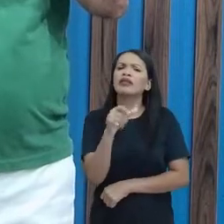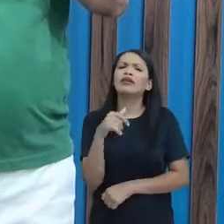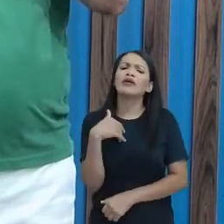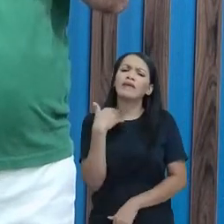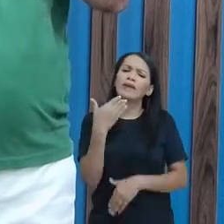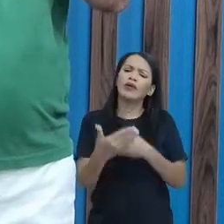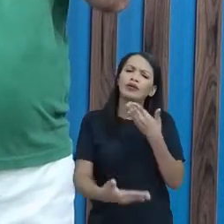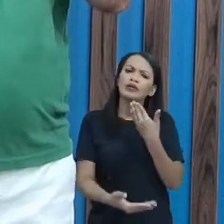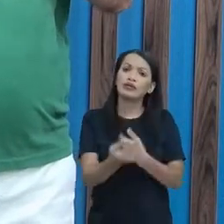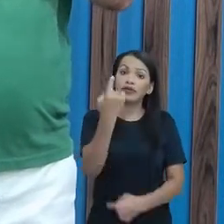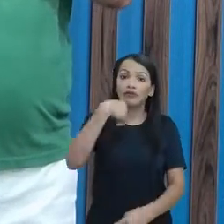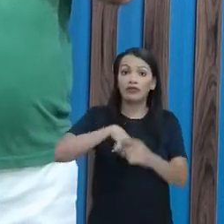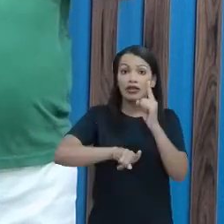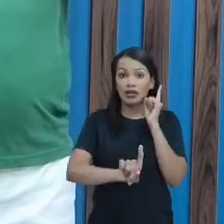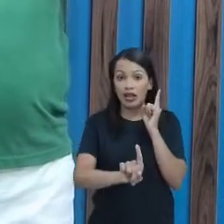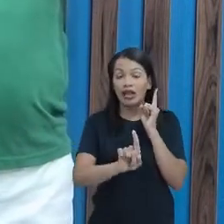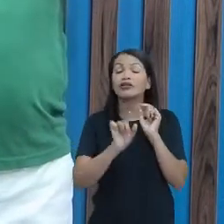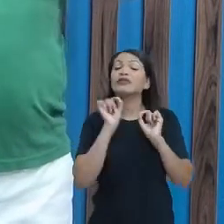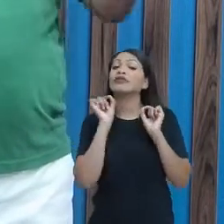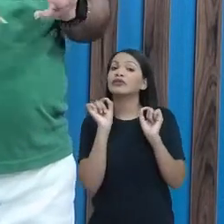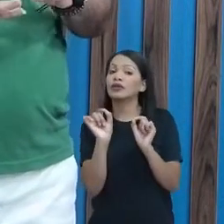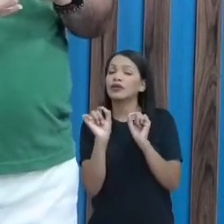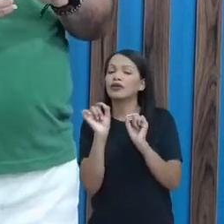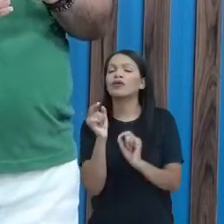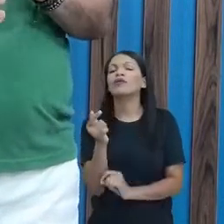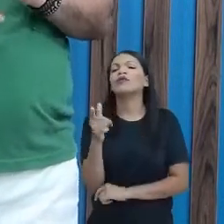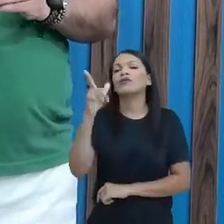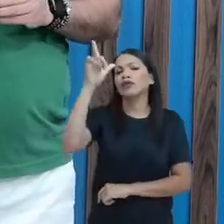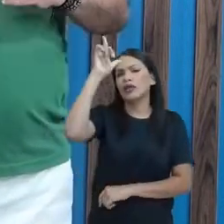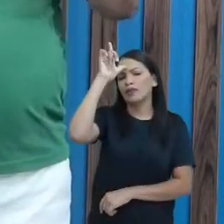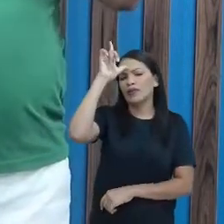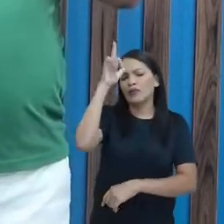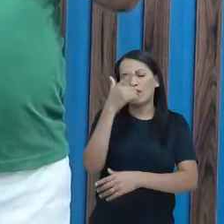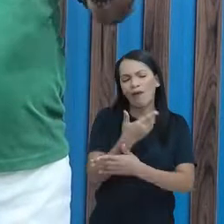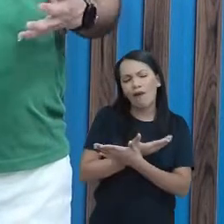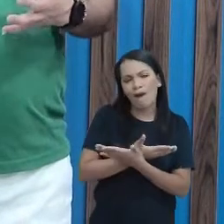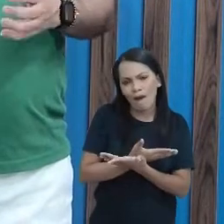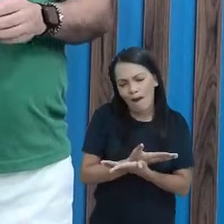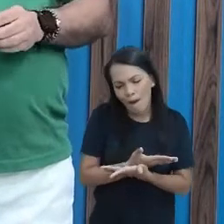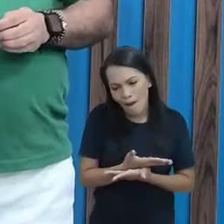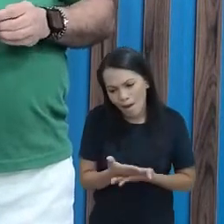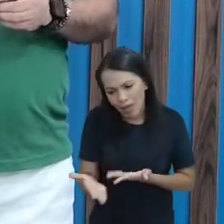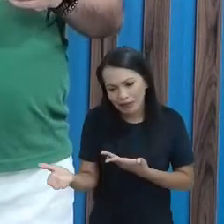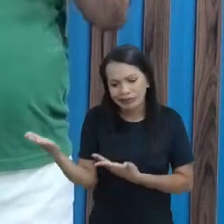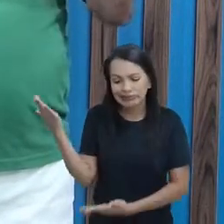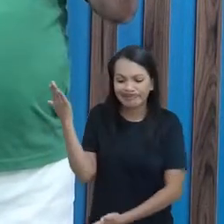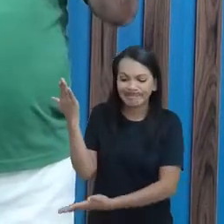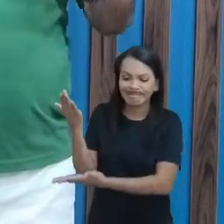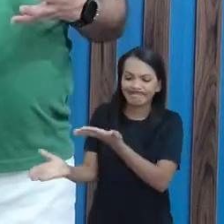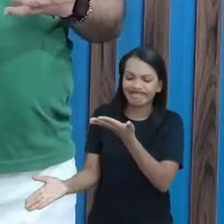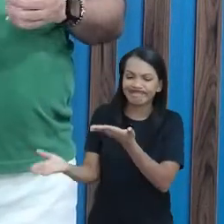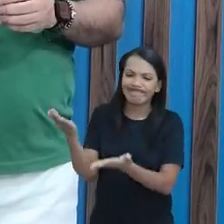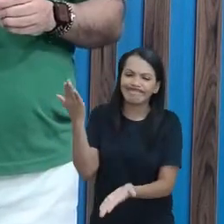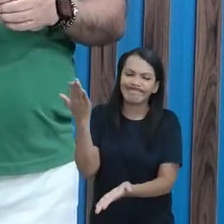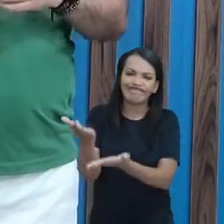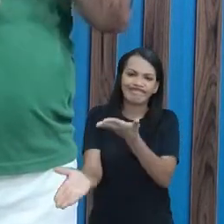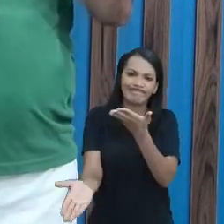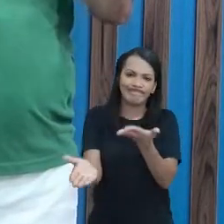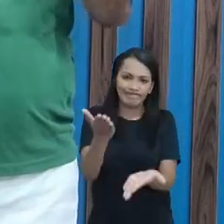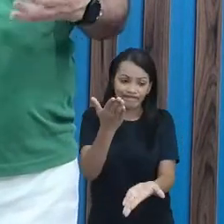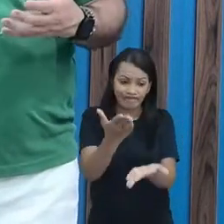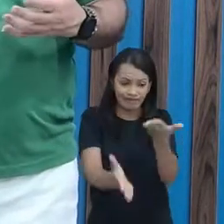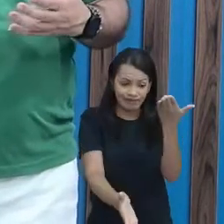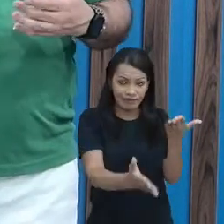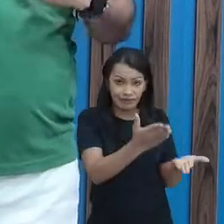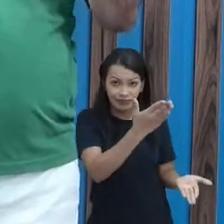de virada aí, né? Onde os alemães começam a ser derrotados, né? São derrotados, assim, fortemente aí